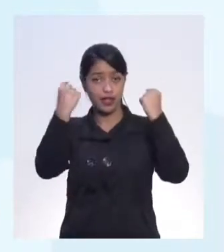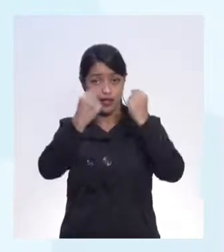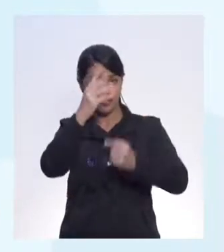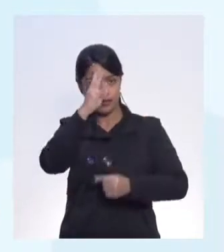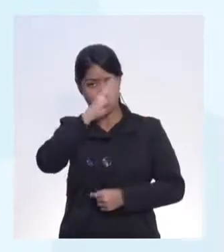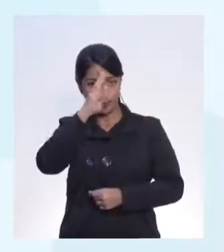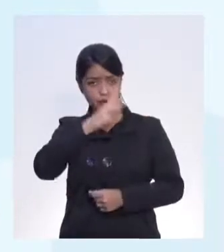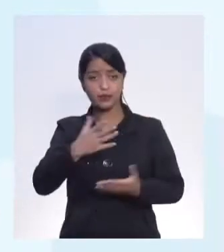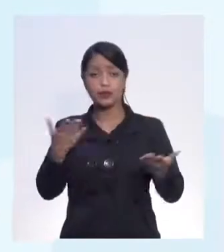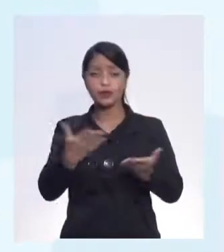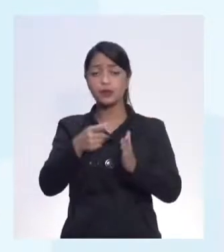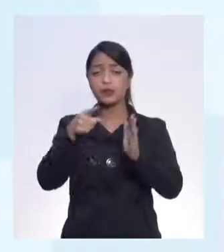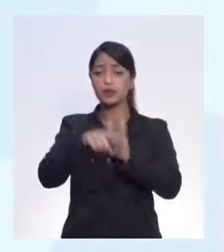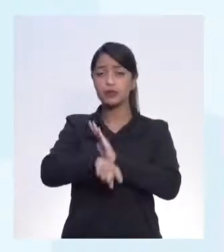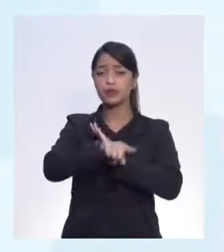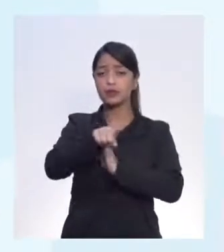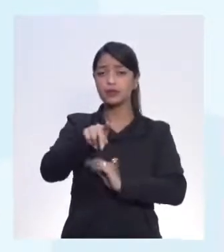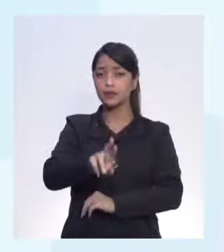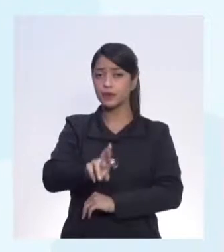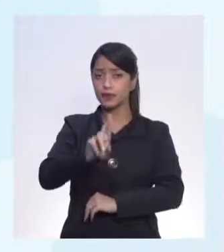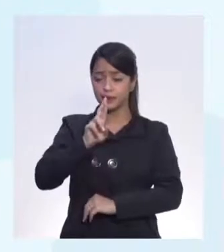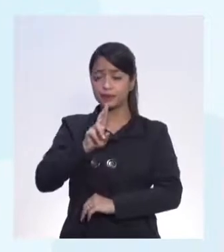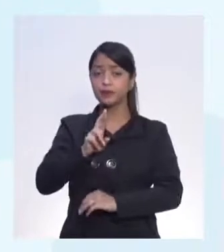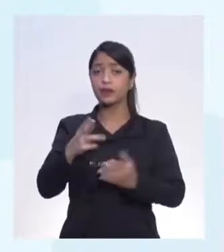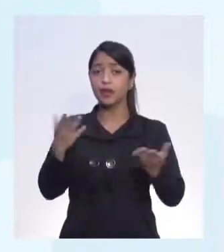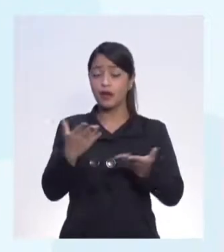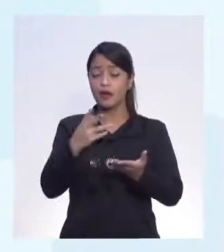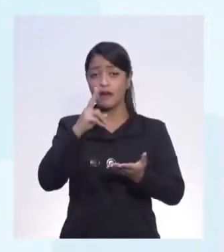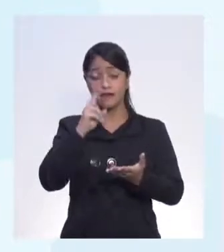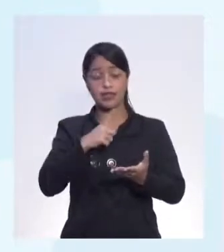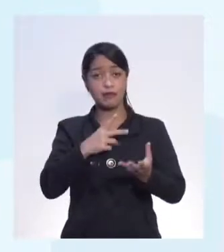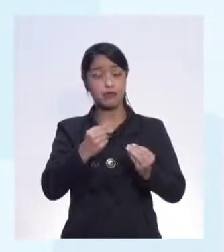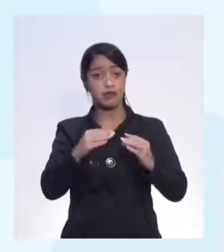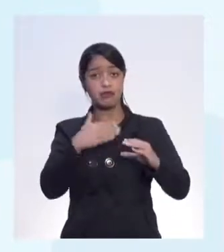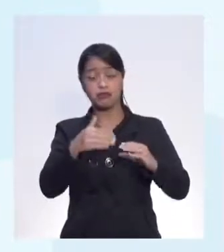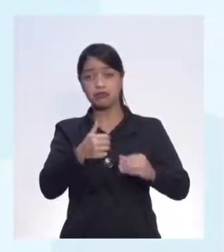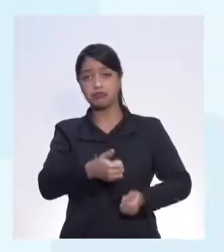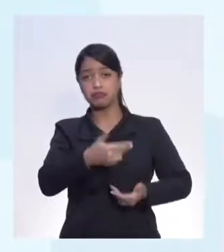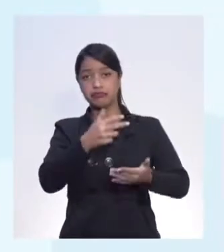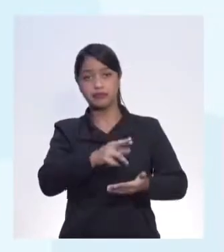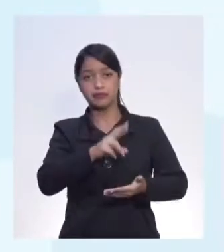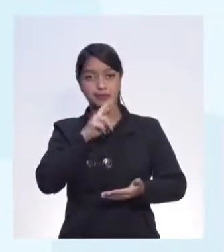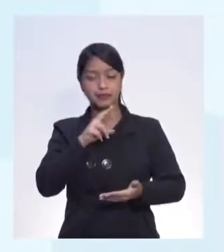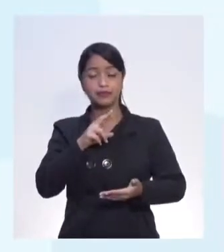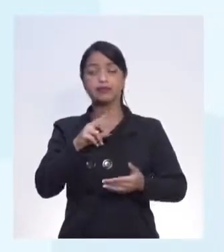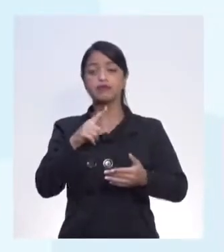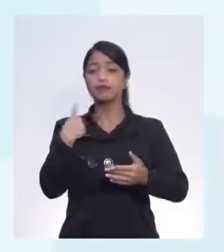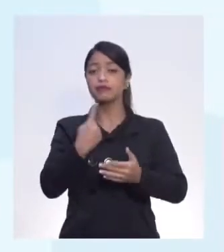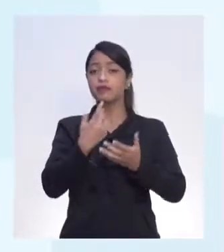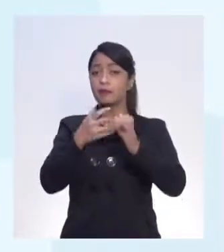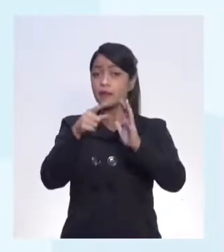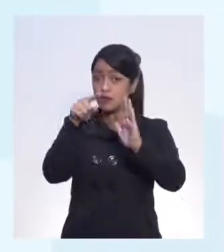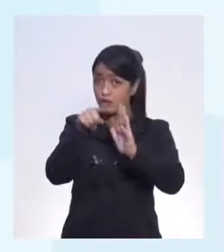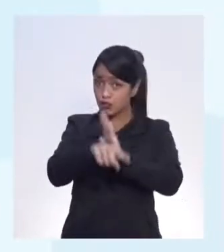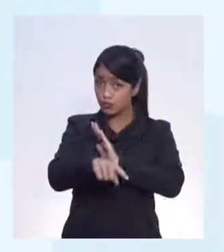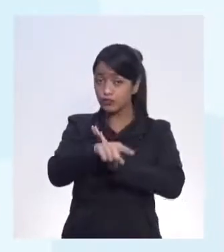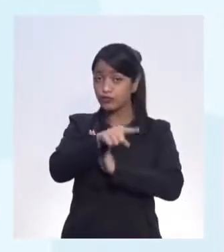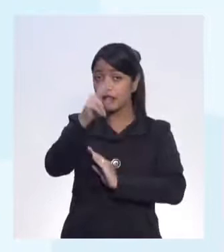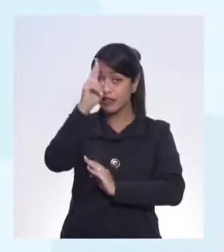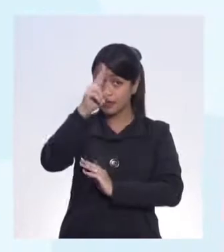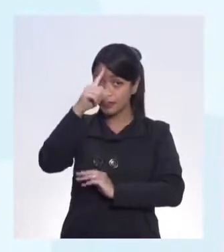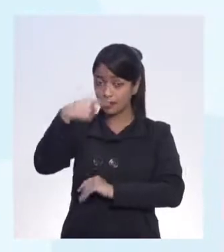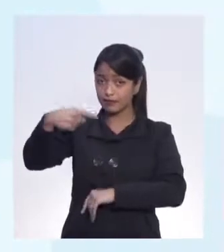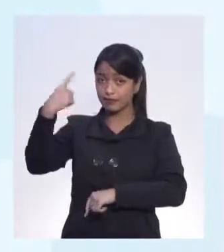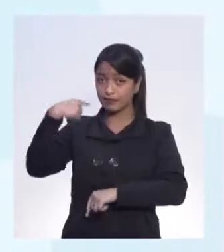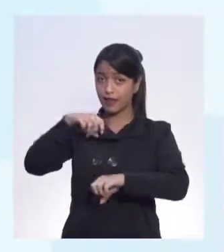Vou deixar um minutinho para vocês, porque a gente já está vendo aqui que tem muita resposta. E aí, para vocês colocarem essa, a gente quer ver direitinho se vocês lembram da aula